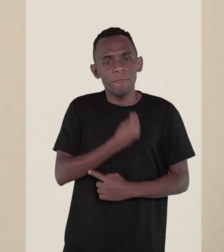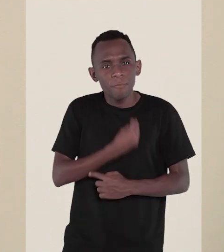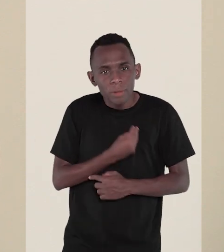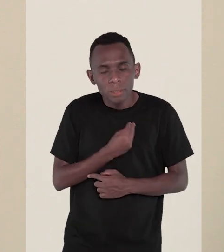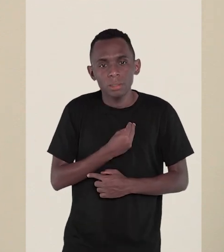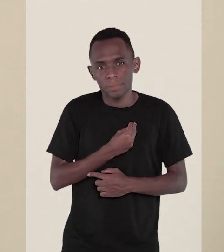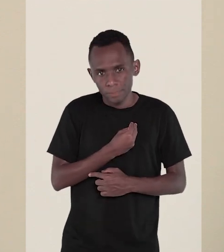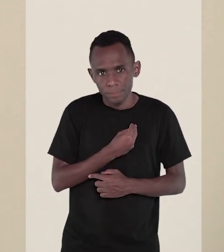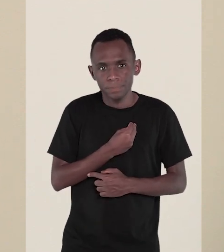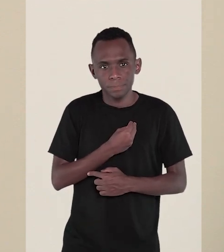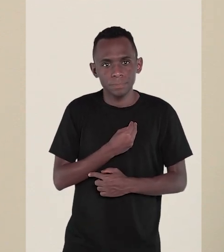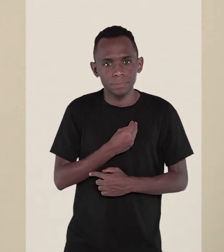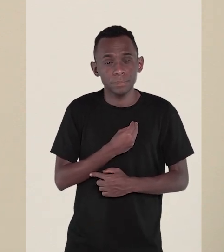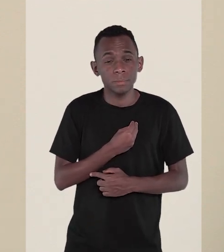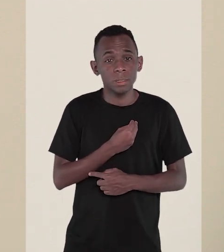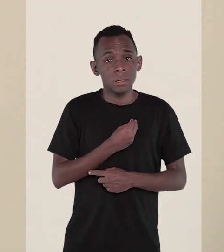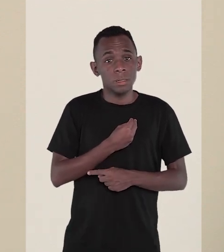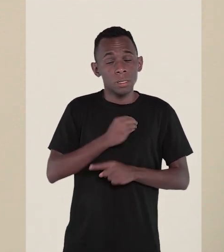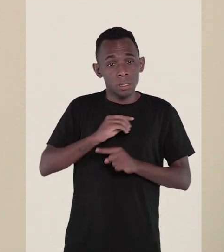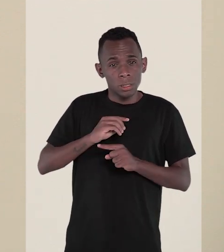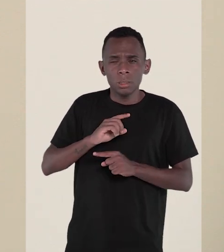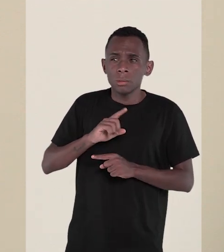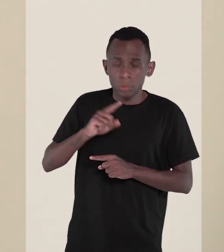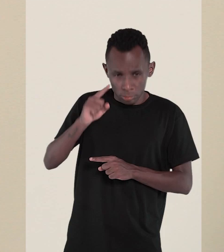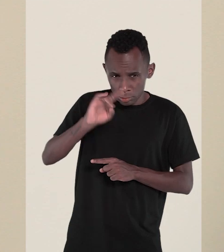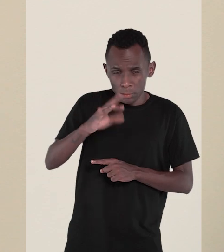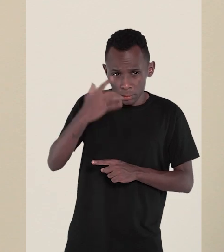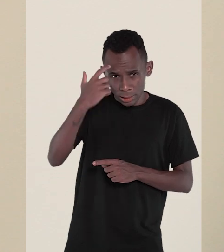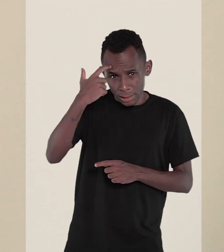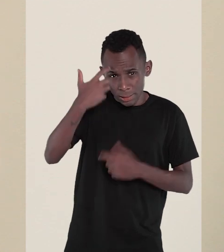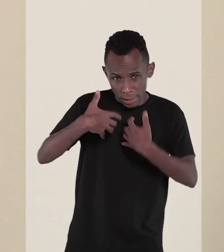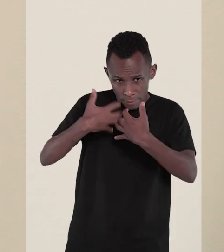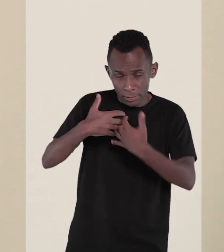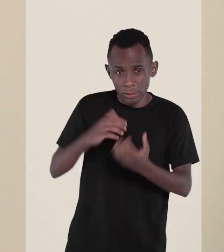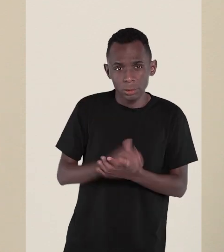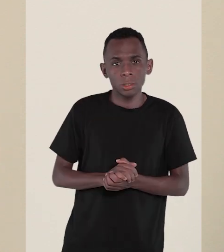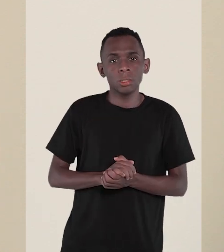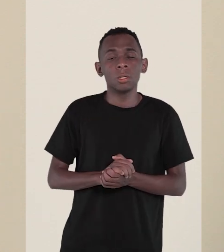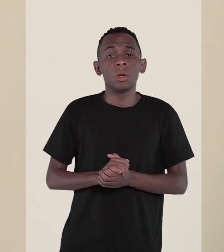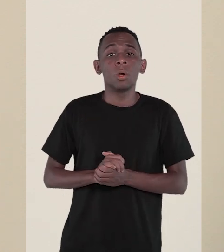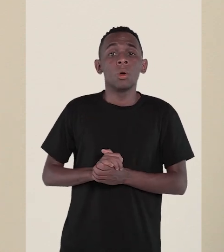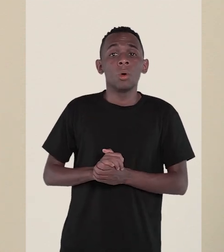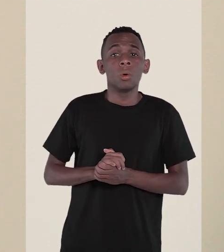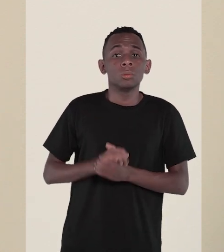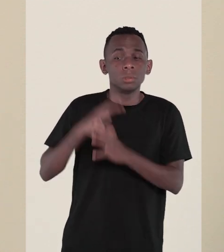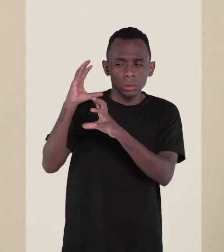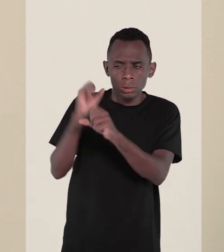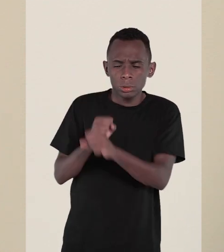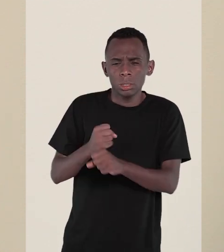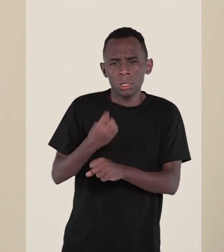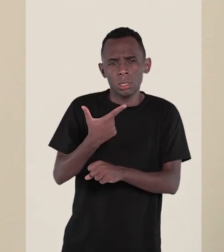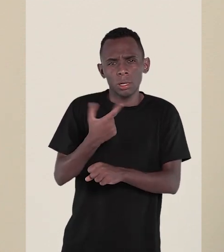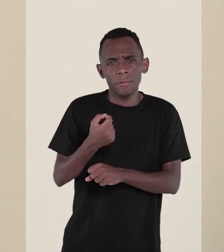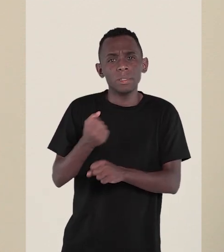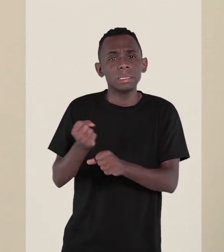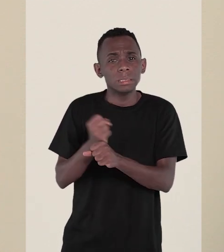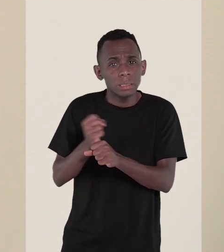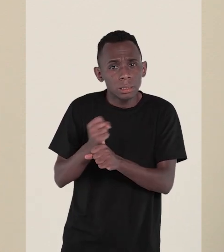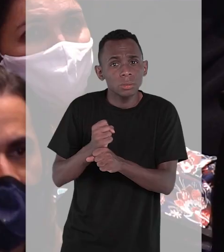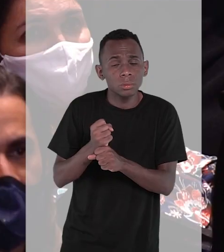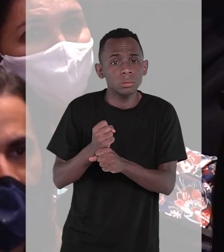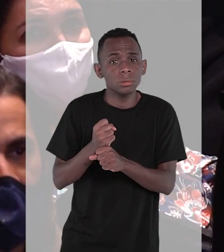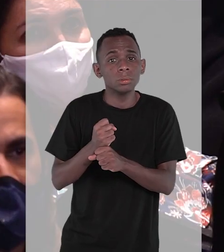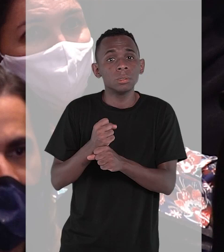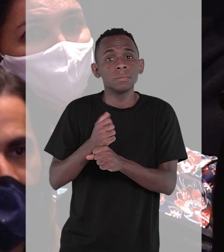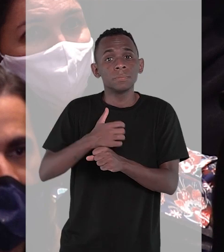aquele. E estou tateando muito tempo depois. Para você ter uma ideia, eu estava comemorando 20 anos de carreira. Você falou quantos anos de